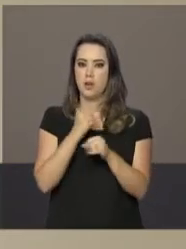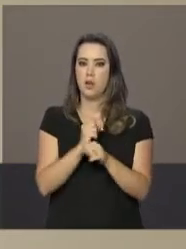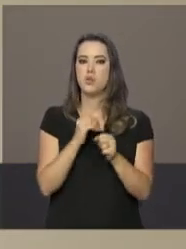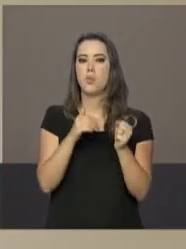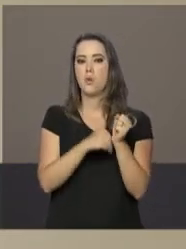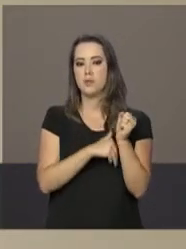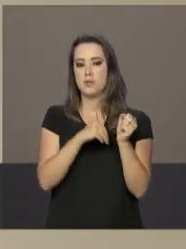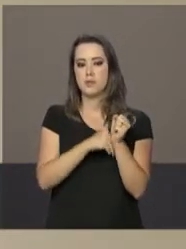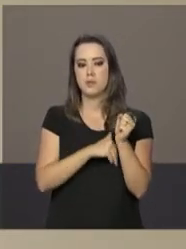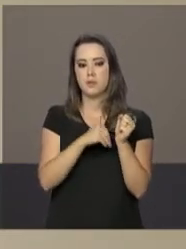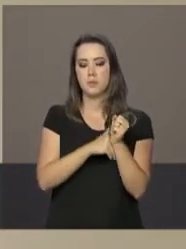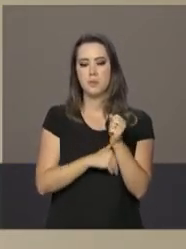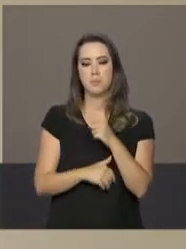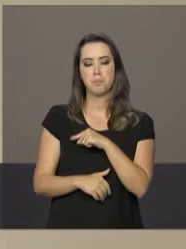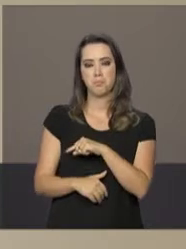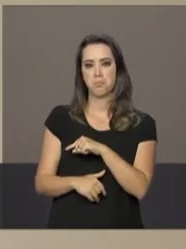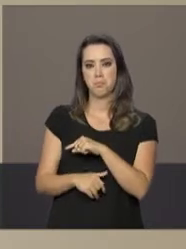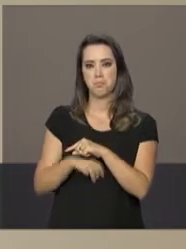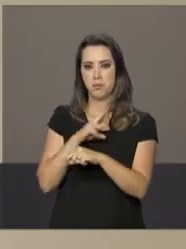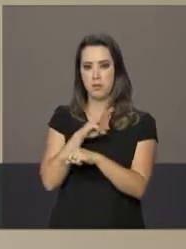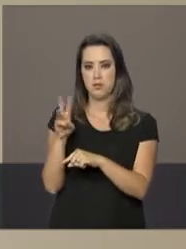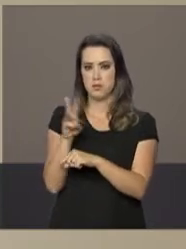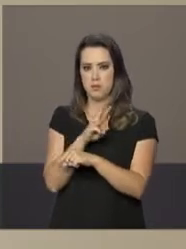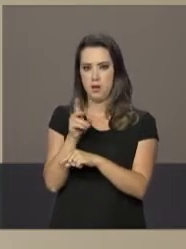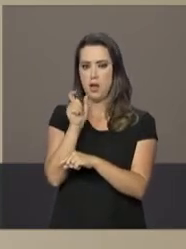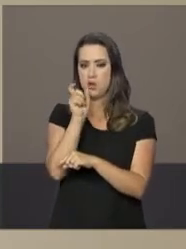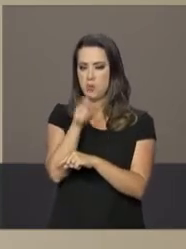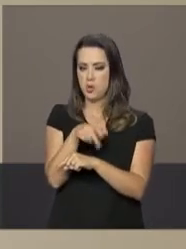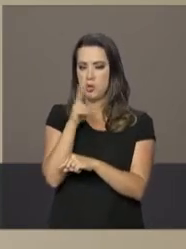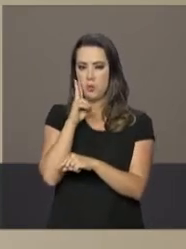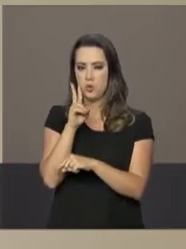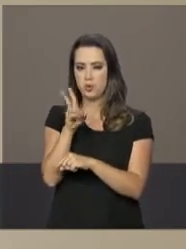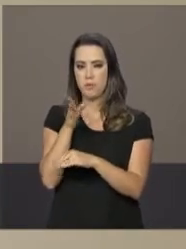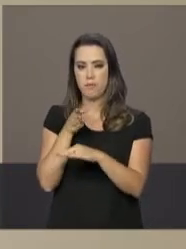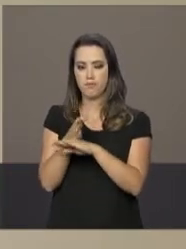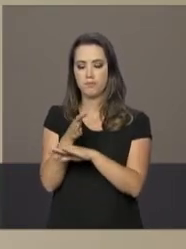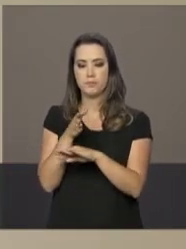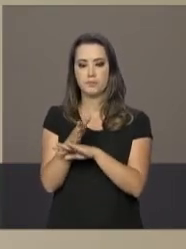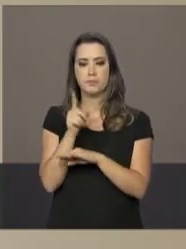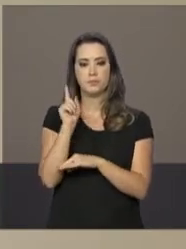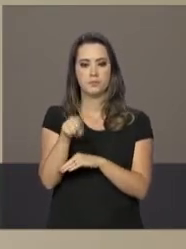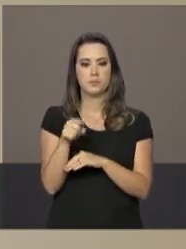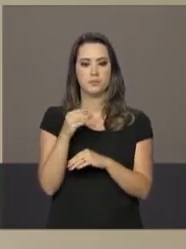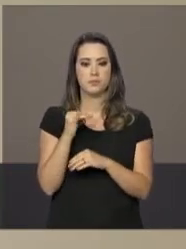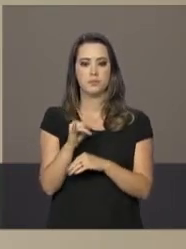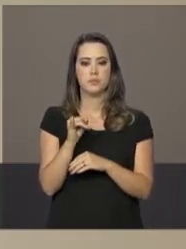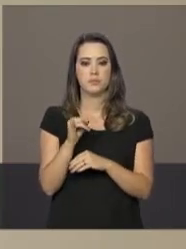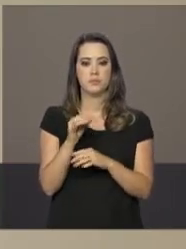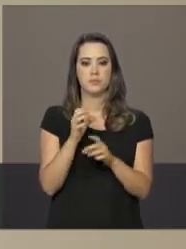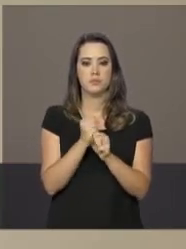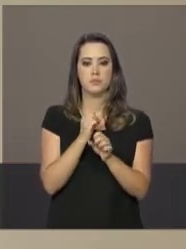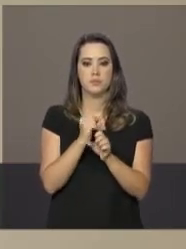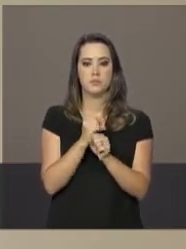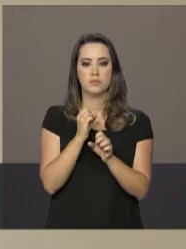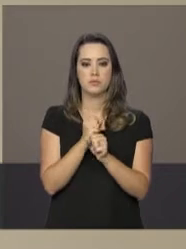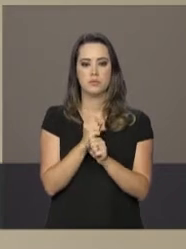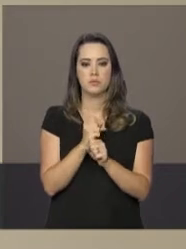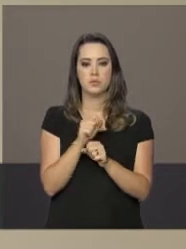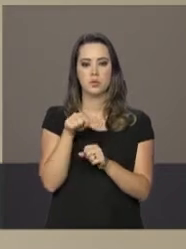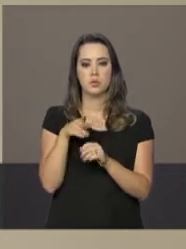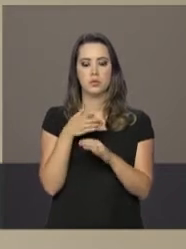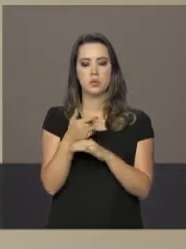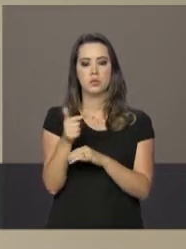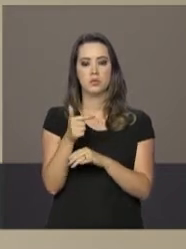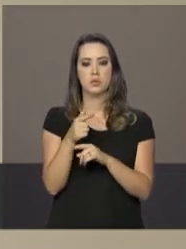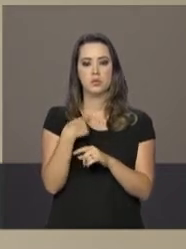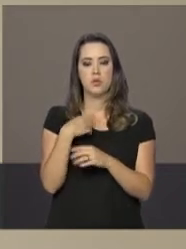o o próprio contribuinte o dono da empresa acessar é no caso contador não tendo feito né então